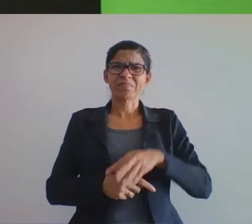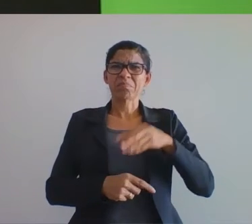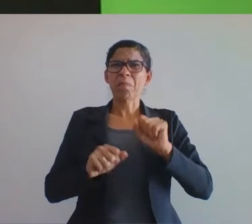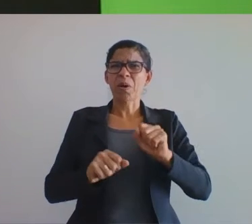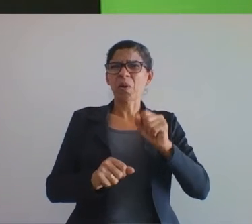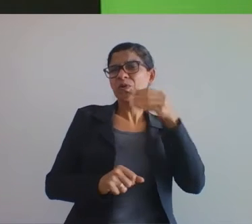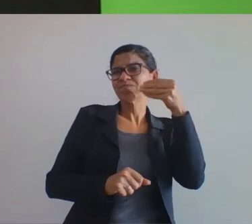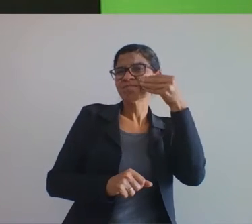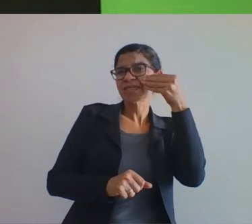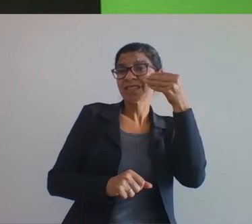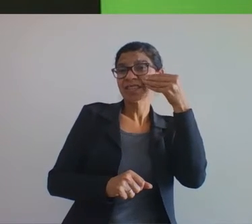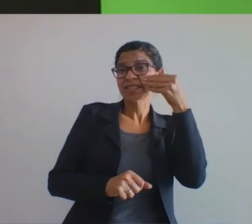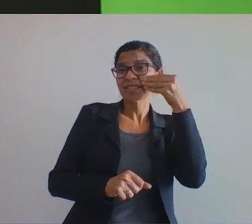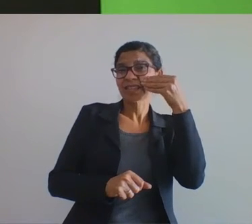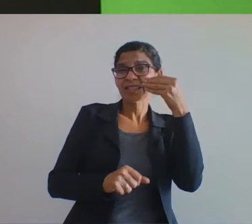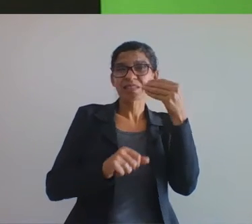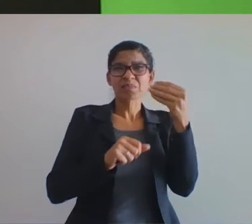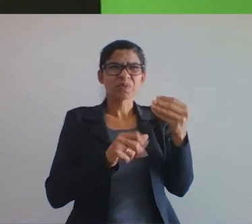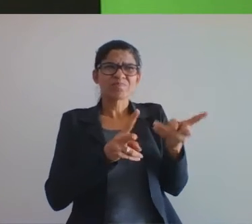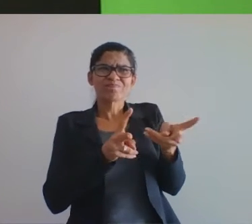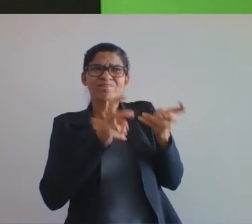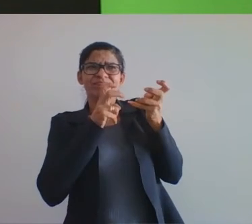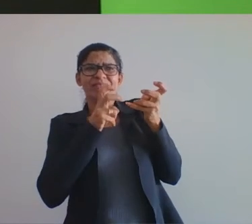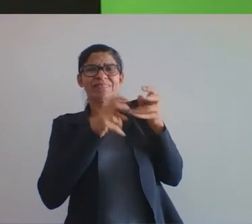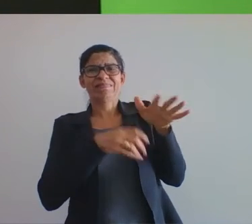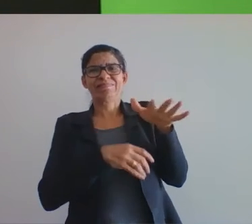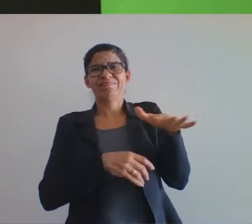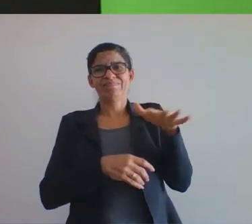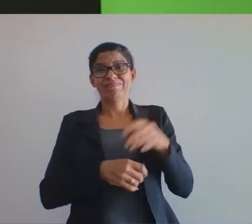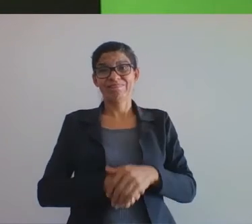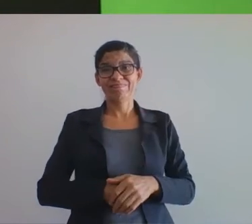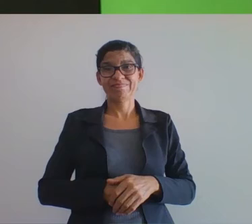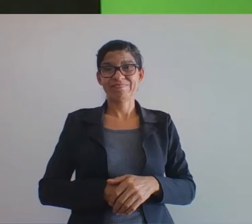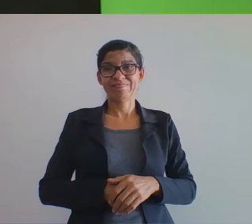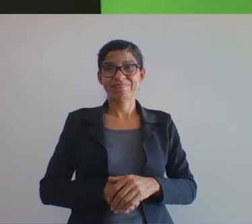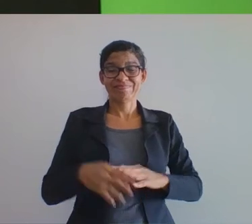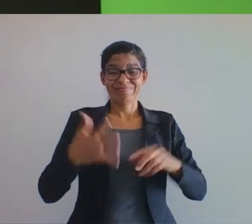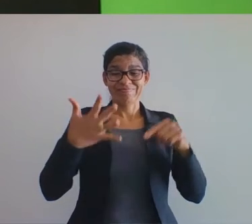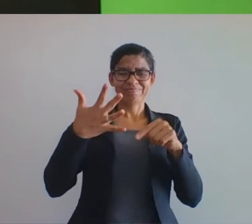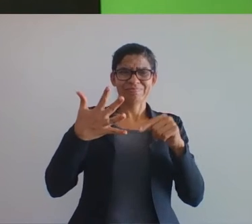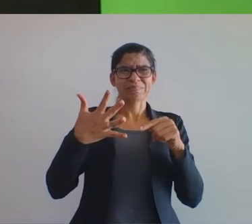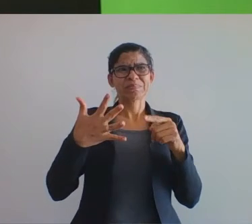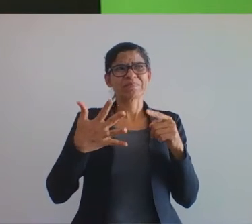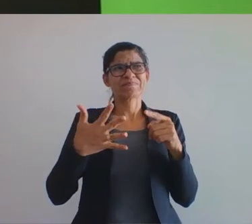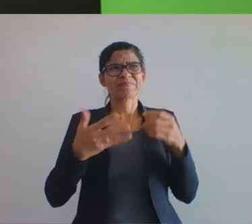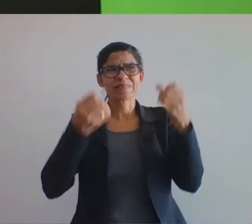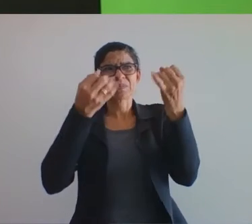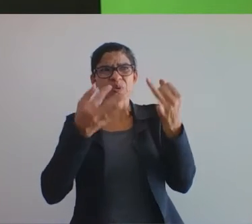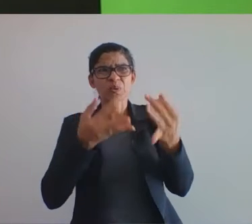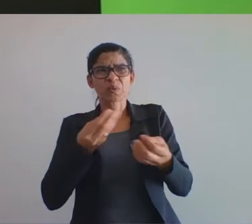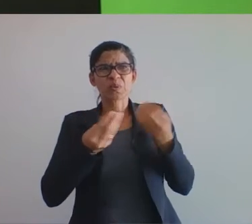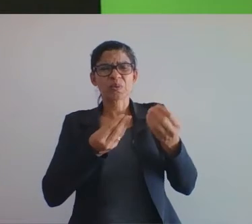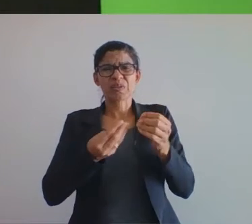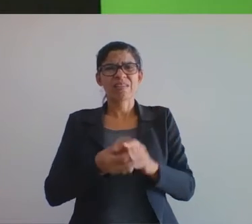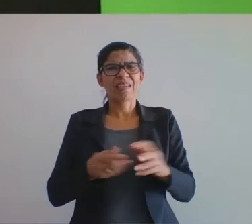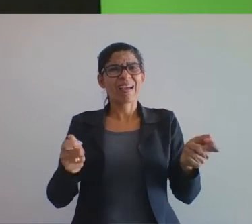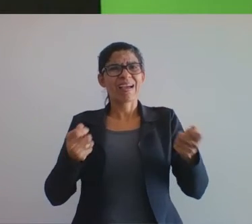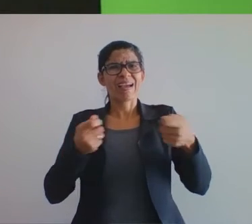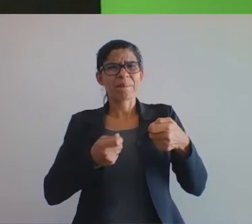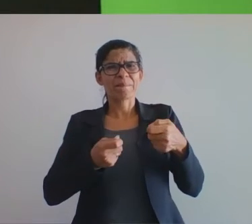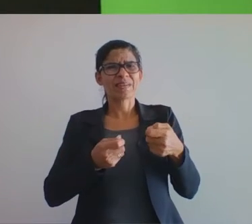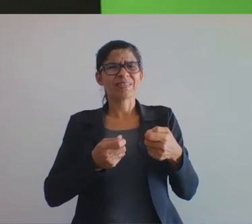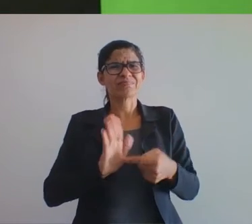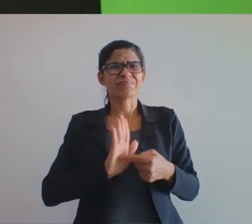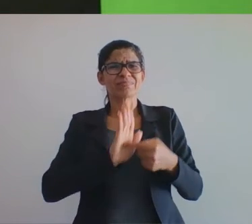por alguma impressão. De acordo com Hume, temos de ser capazes de determinar a partir de qual impressão